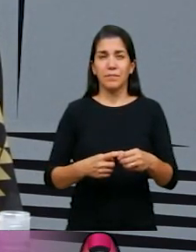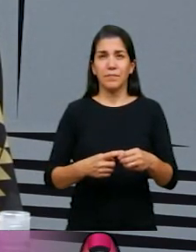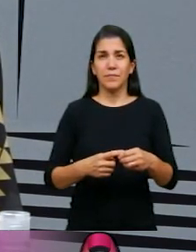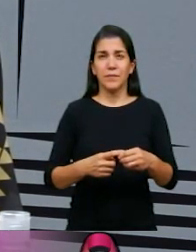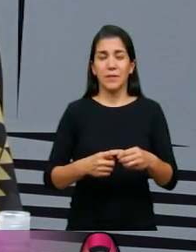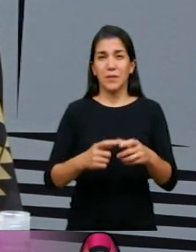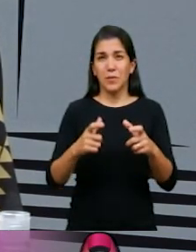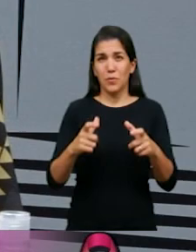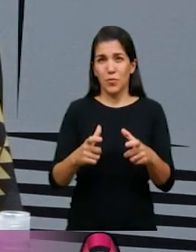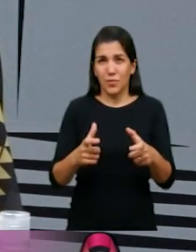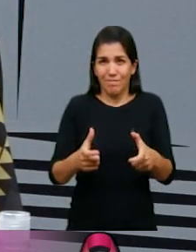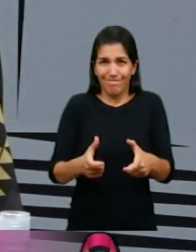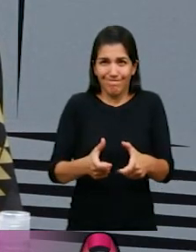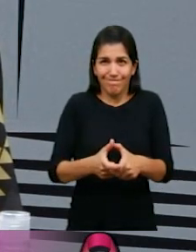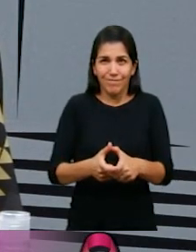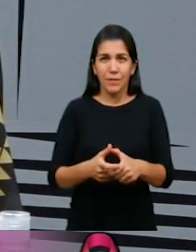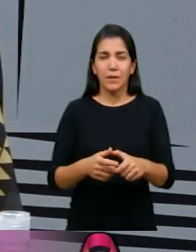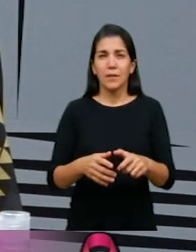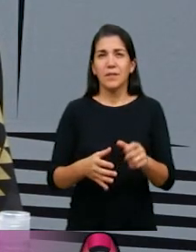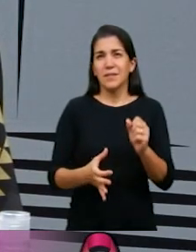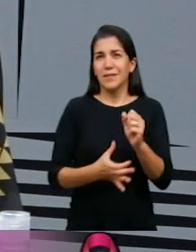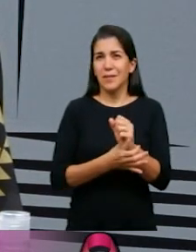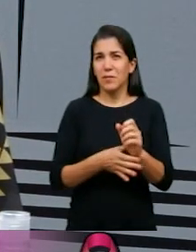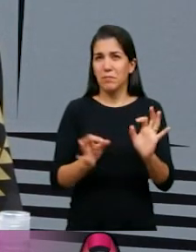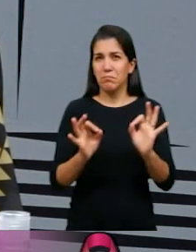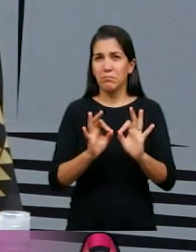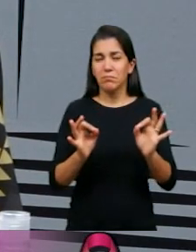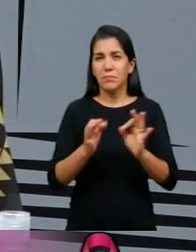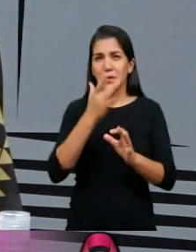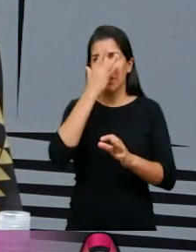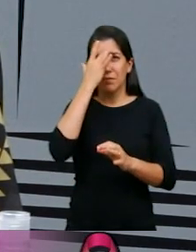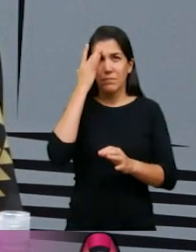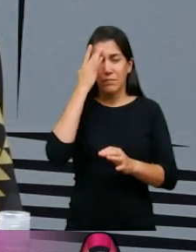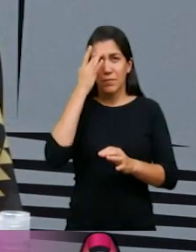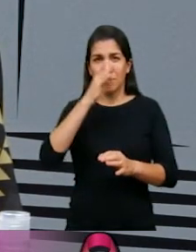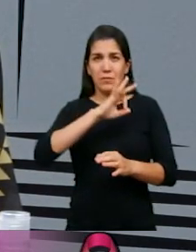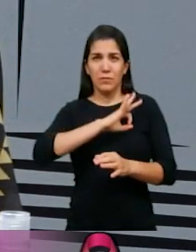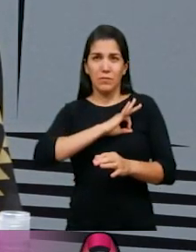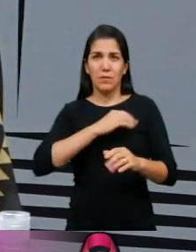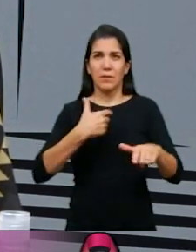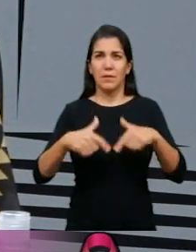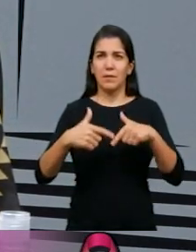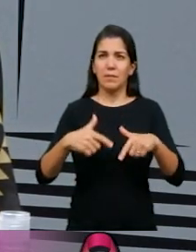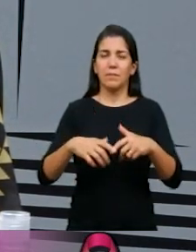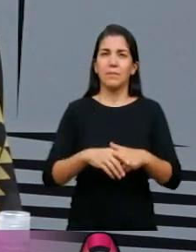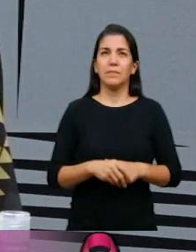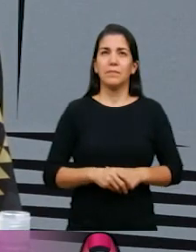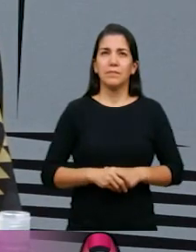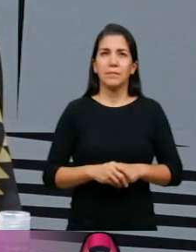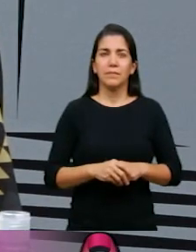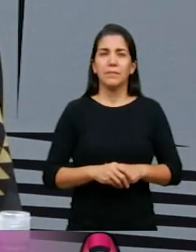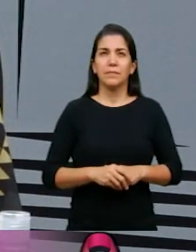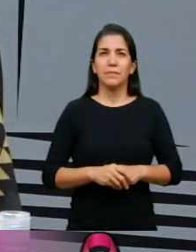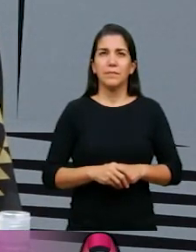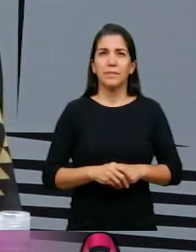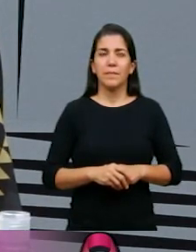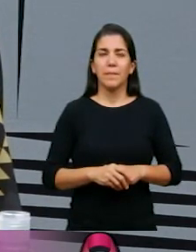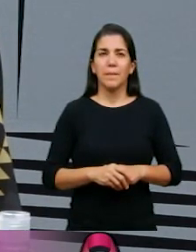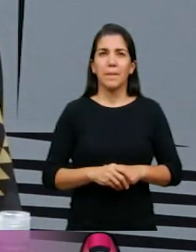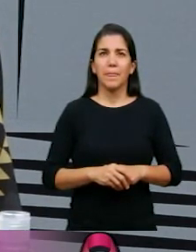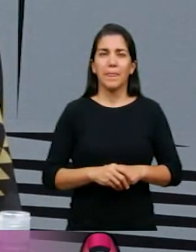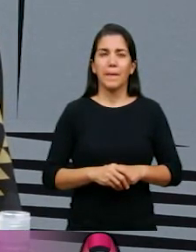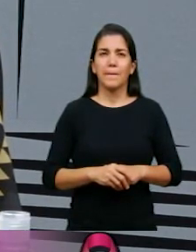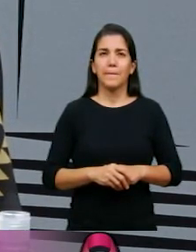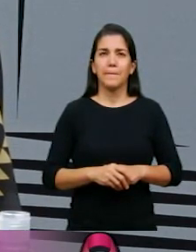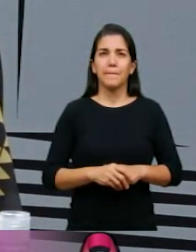espaço físico nem condições de segurança para os guardas que ali exercem suas funções de segurança, tanto pessoal quanto ao